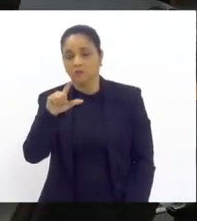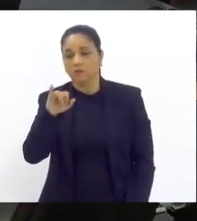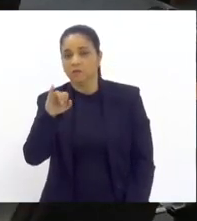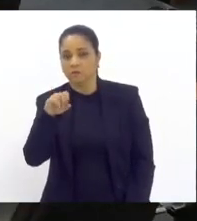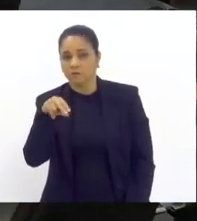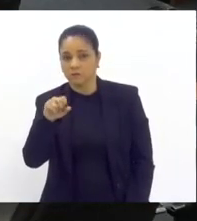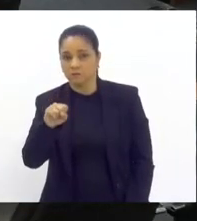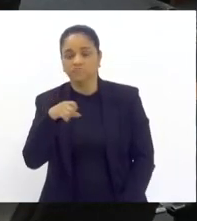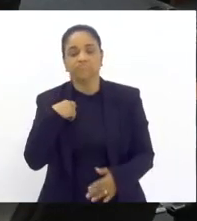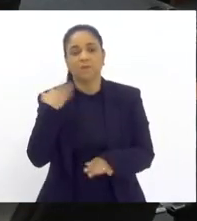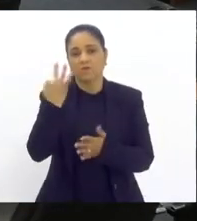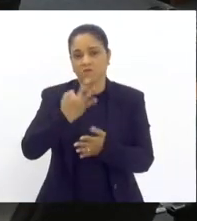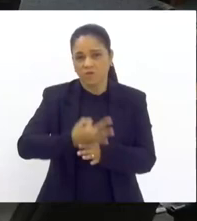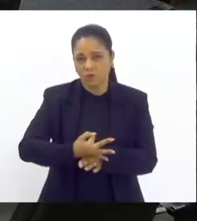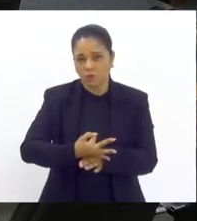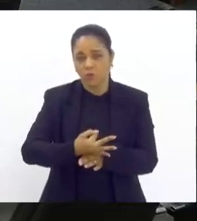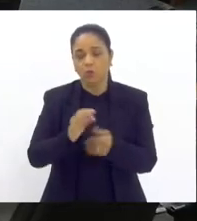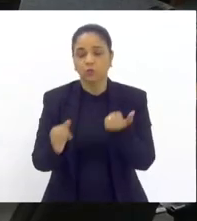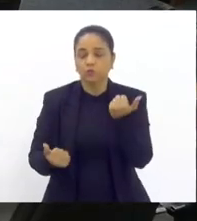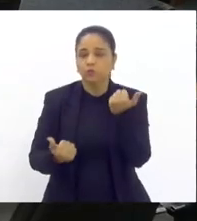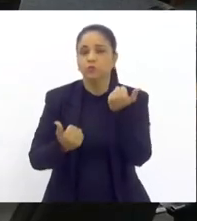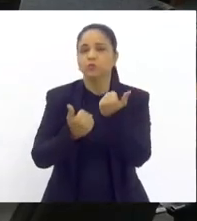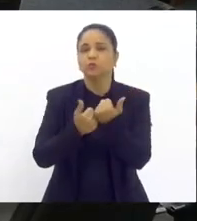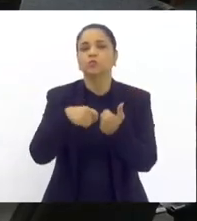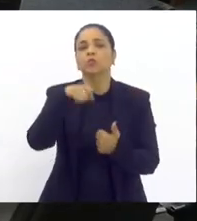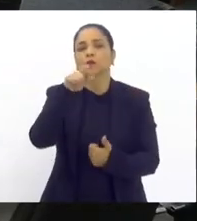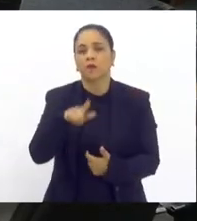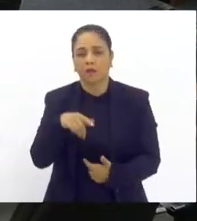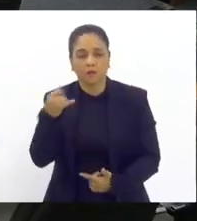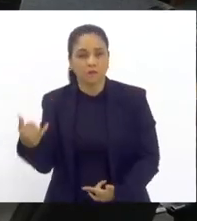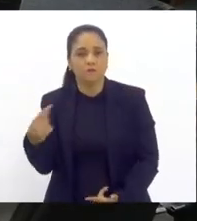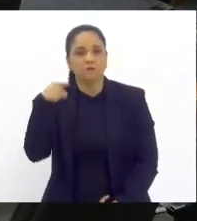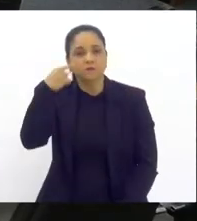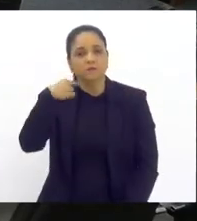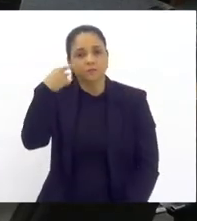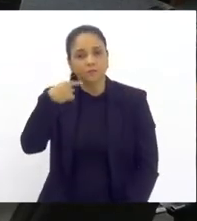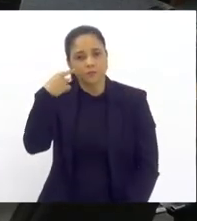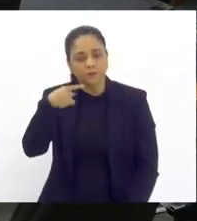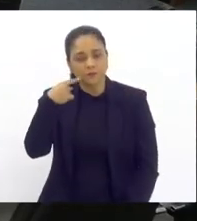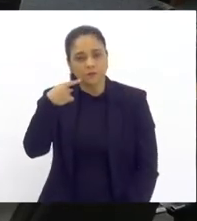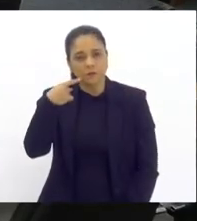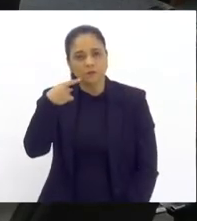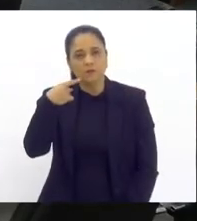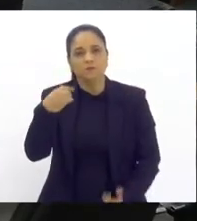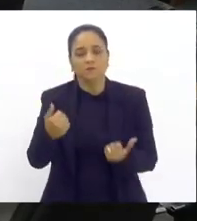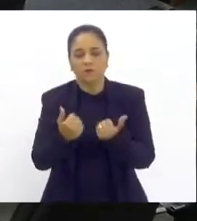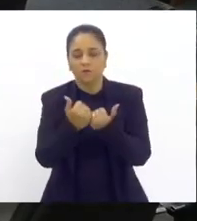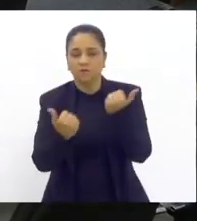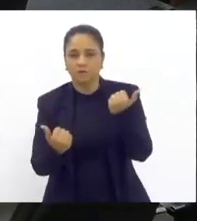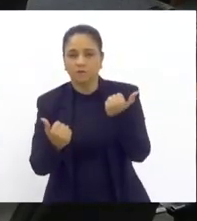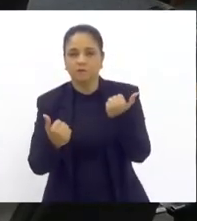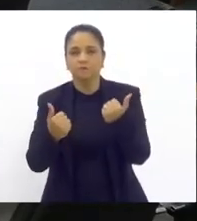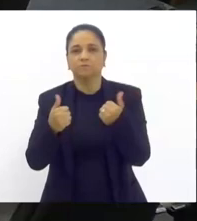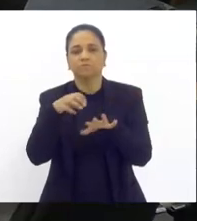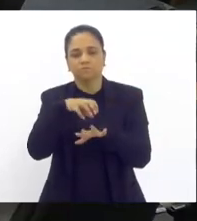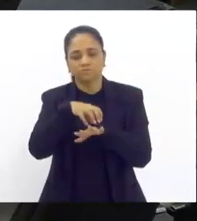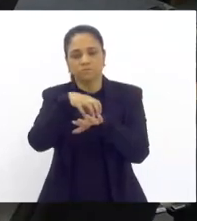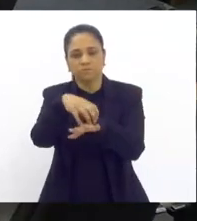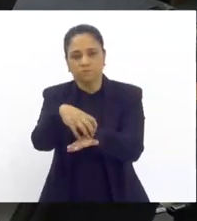Não estando deputado Dionísio Lins, chamo para proferir o parecer o vice-presidente da Comissão de